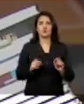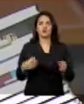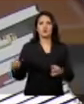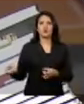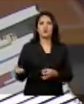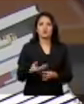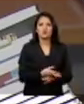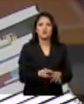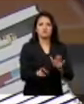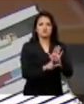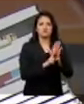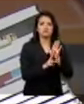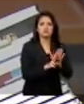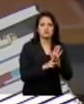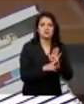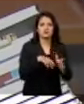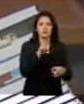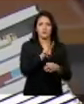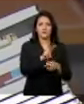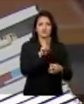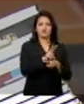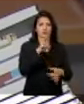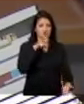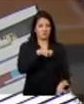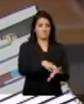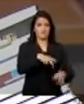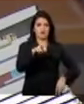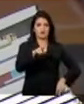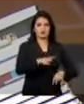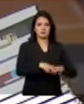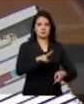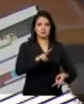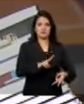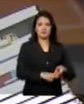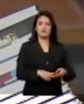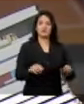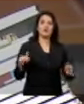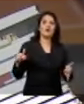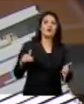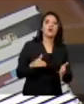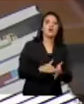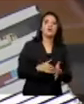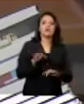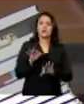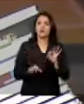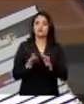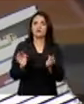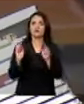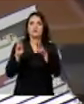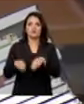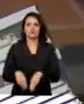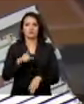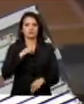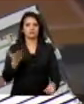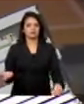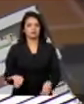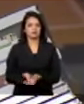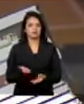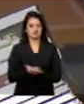execuções provisórias de pena de prisão até o julgamento final do contido neste processo,